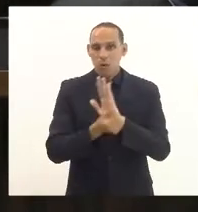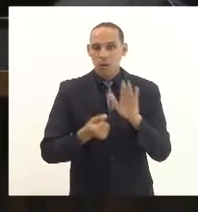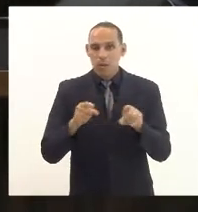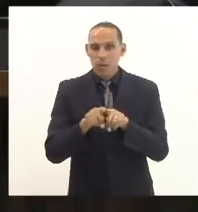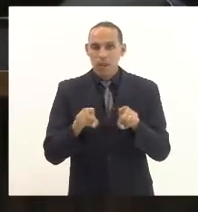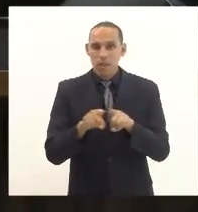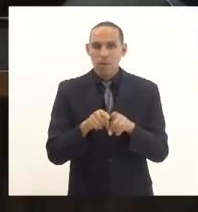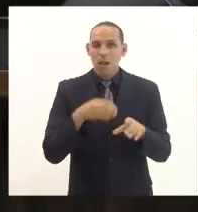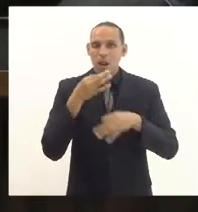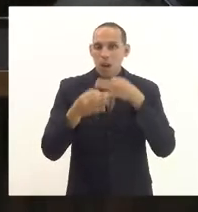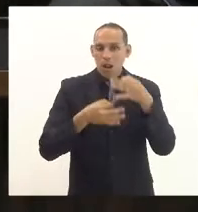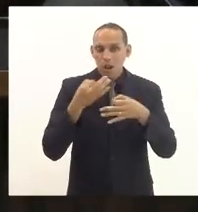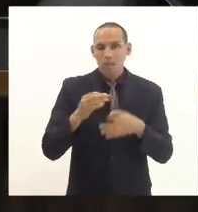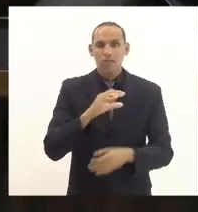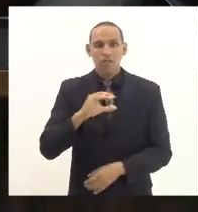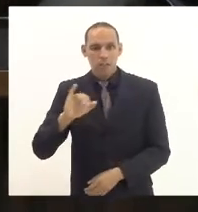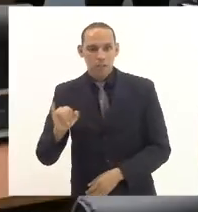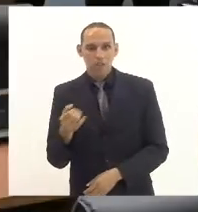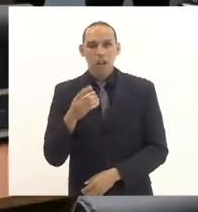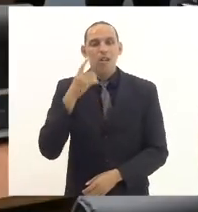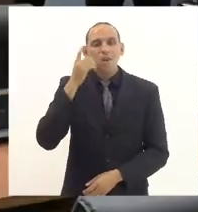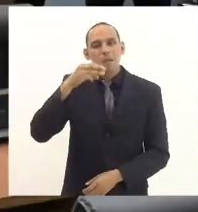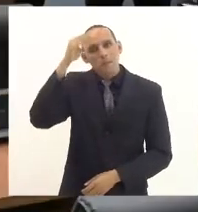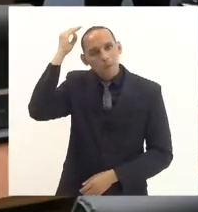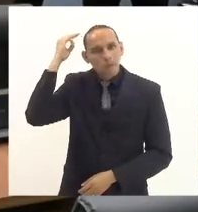Comissão de Constituição e Justiça, deputado Márcio Pacheco.